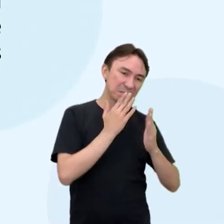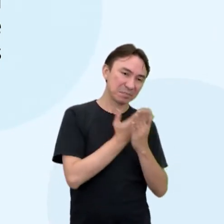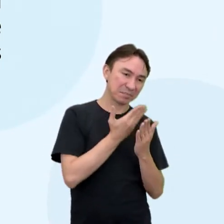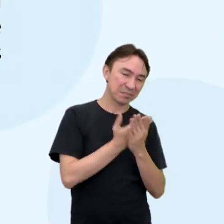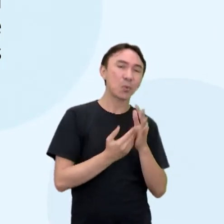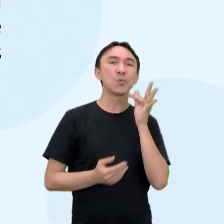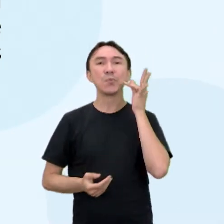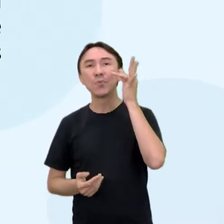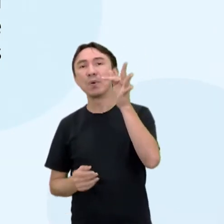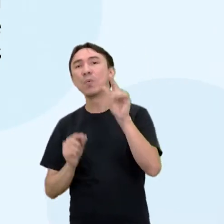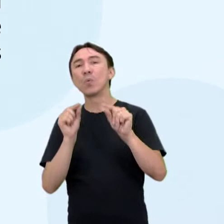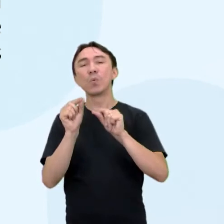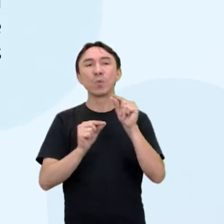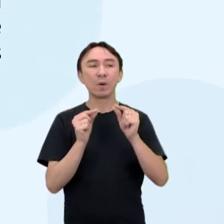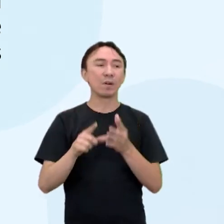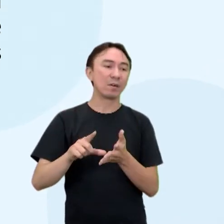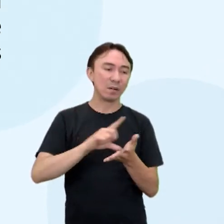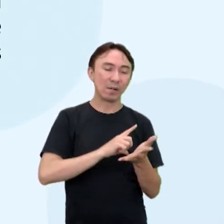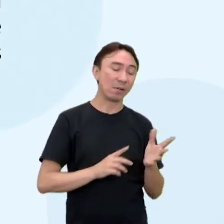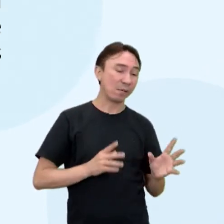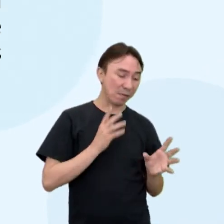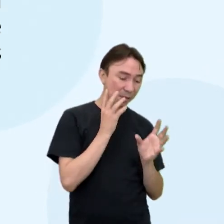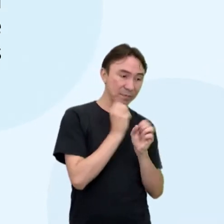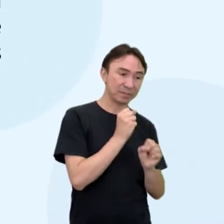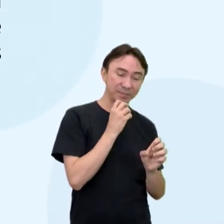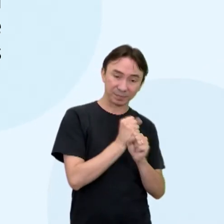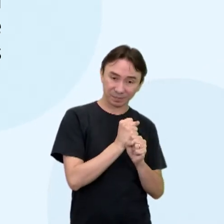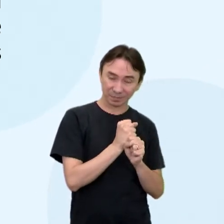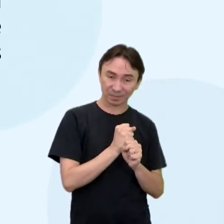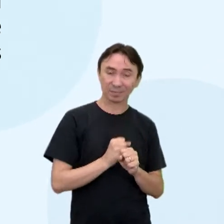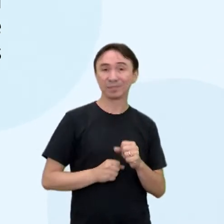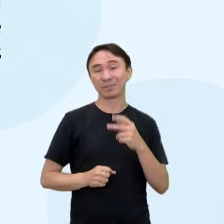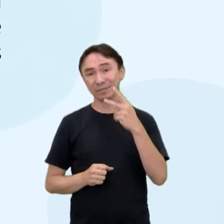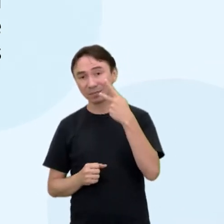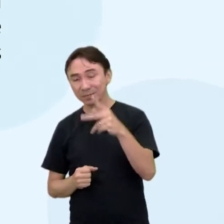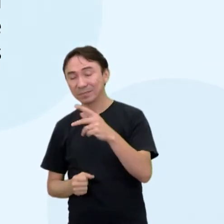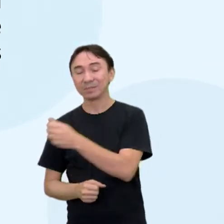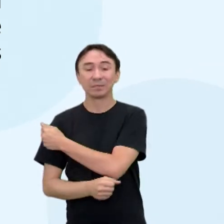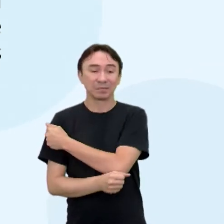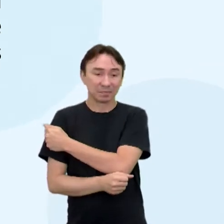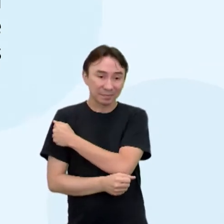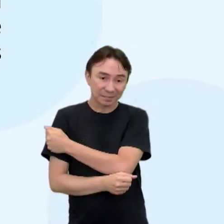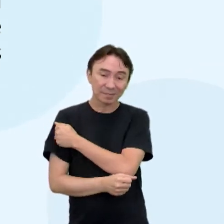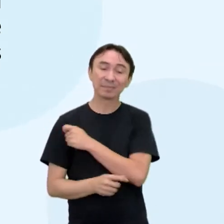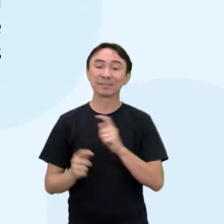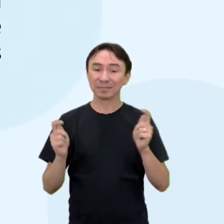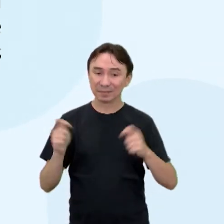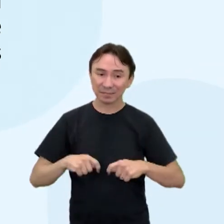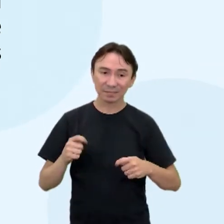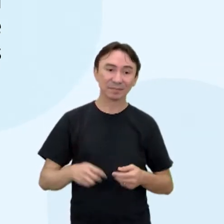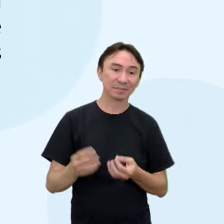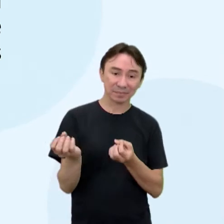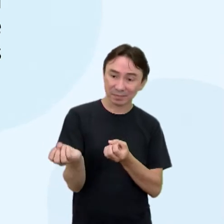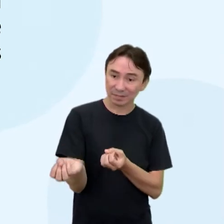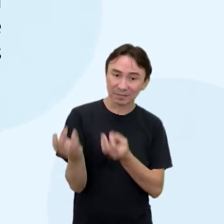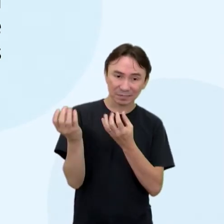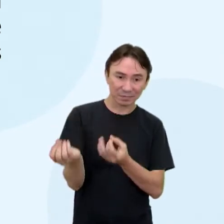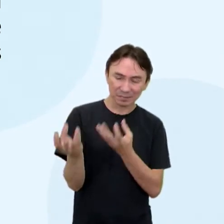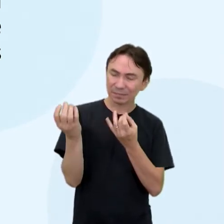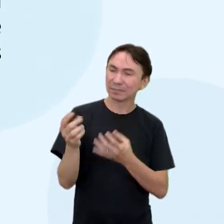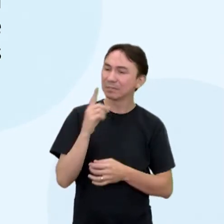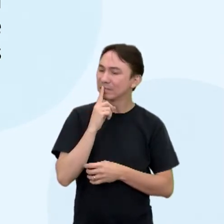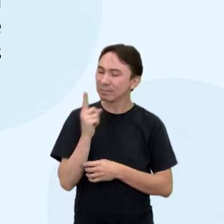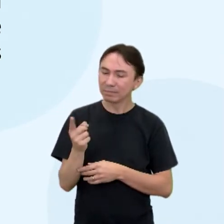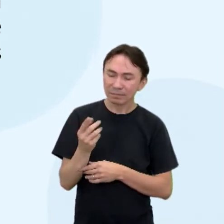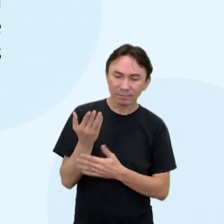esse direcionamento aí no mapa. Assim, cada estudante poderá vivenciar o processo de análise de dados para além dos